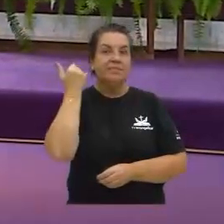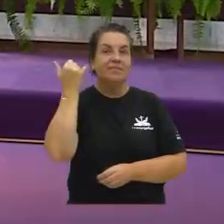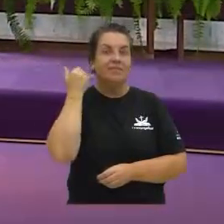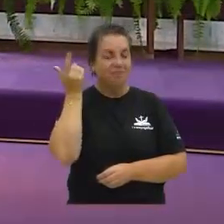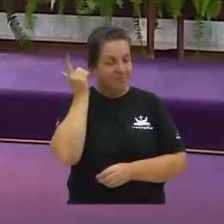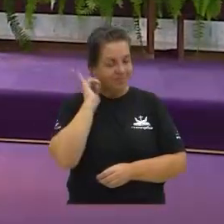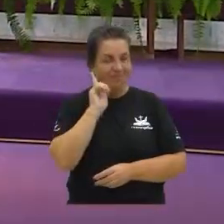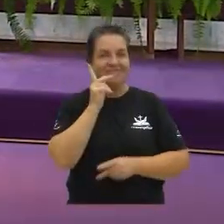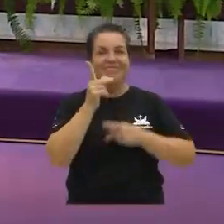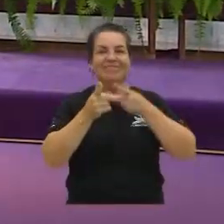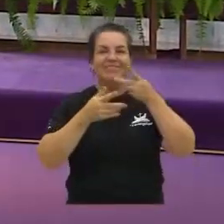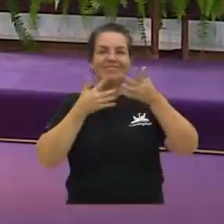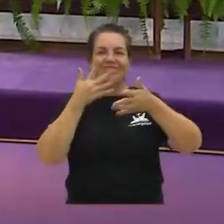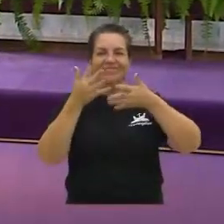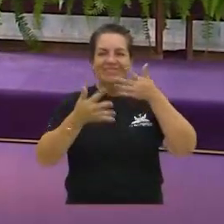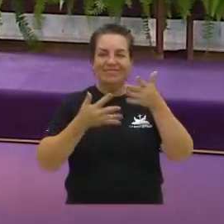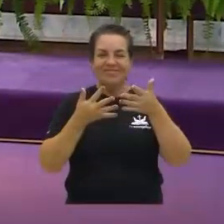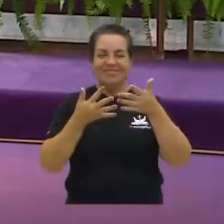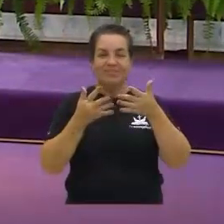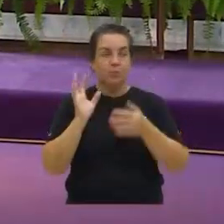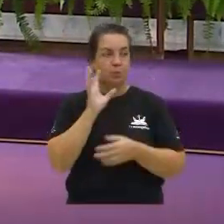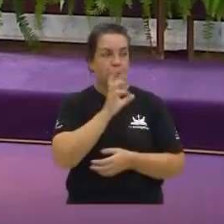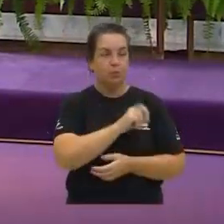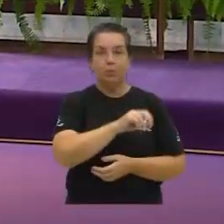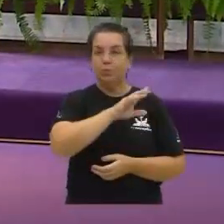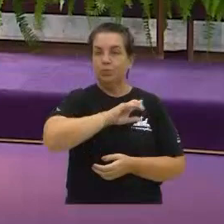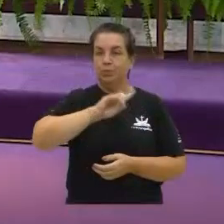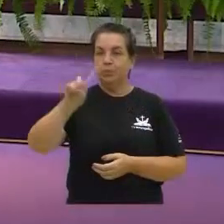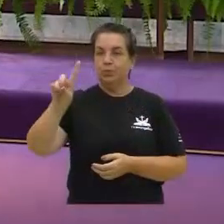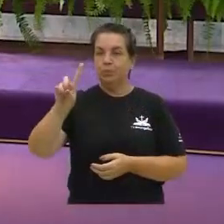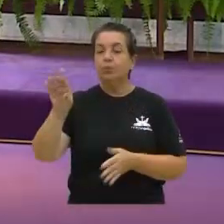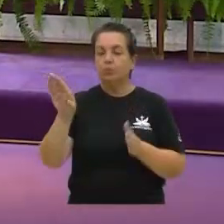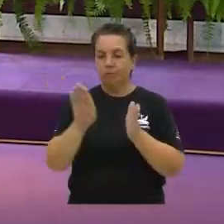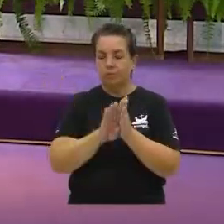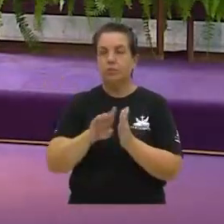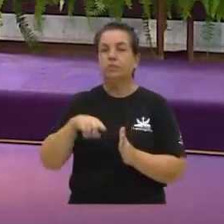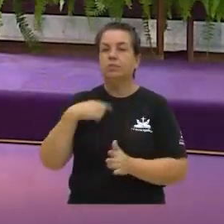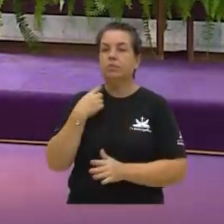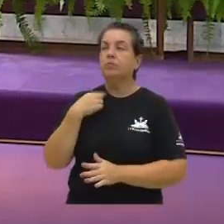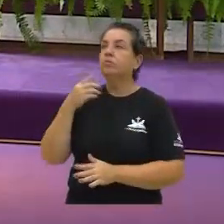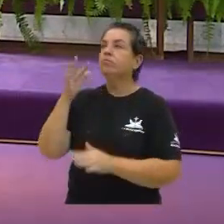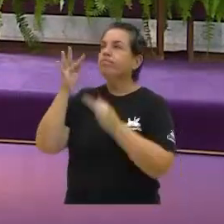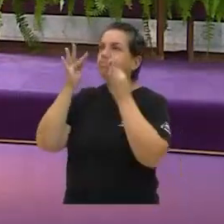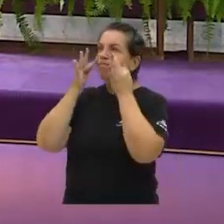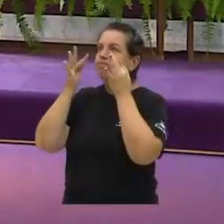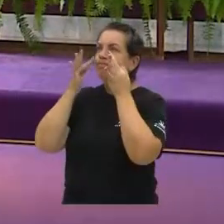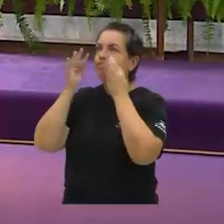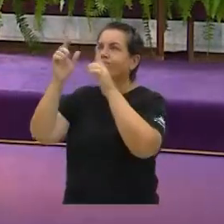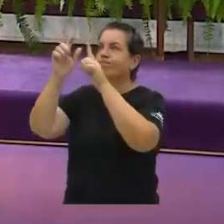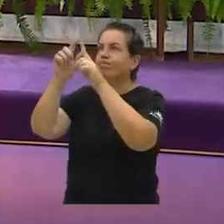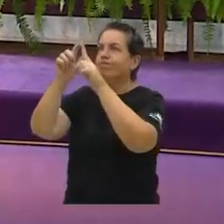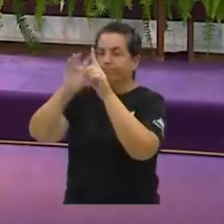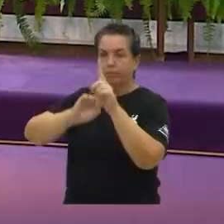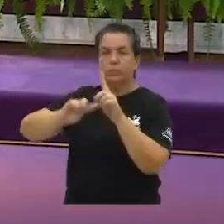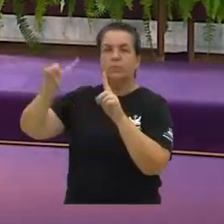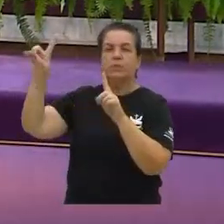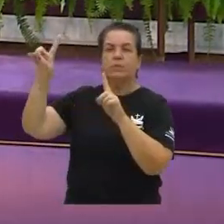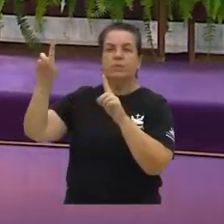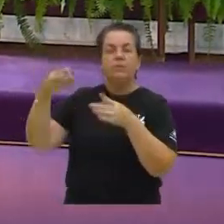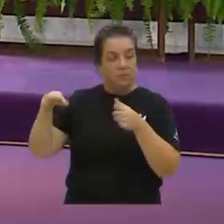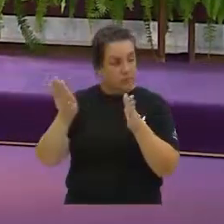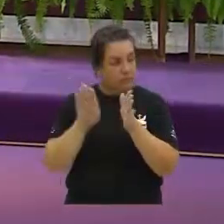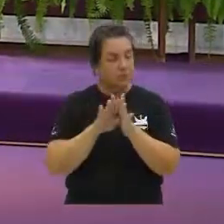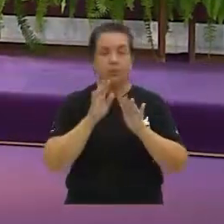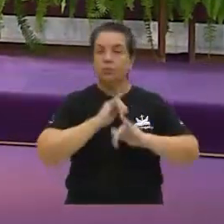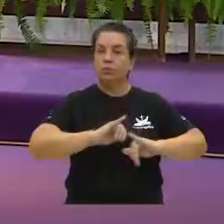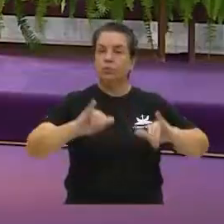Então, o reino de Deus não chega escutando a palavra. O reino de Deus não chega com o anúncio da